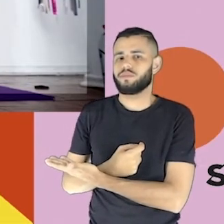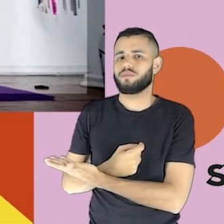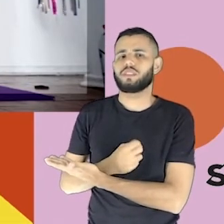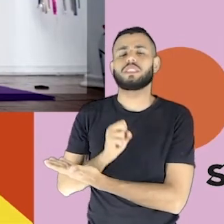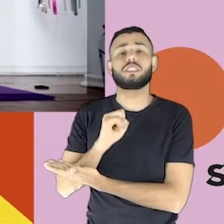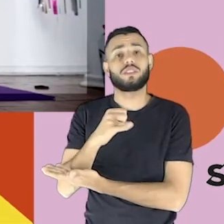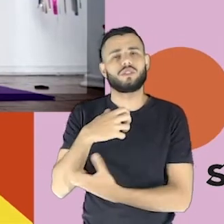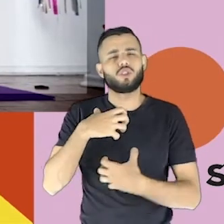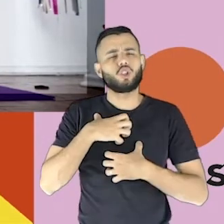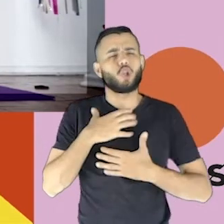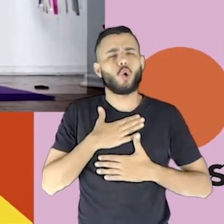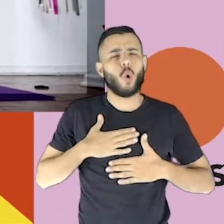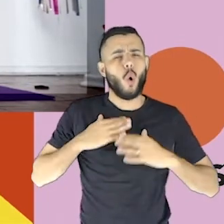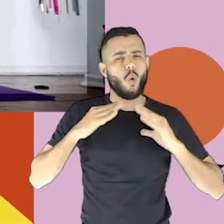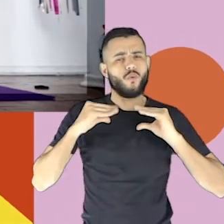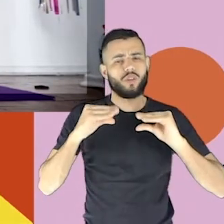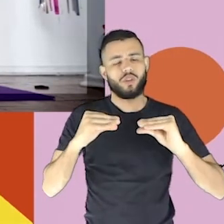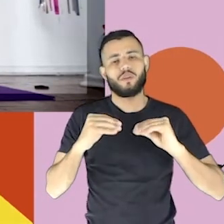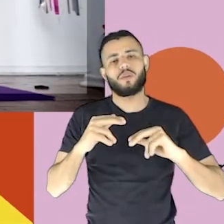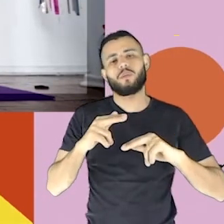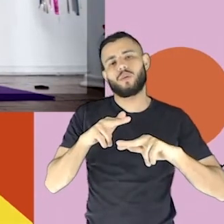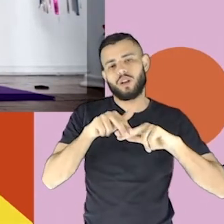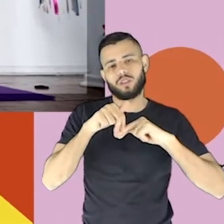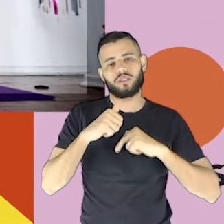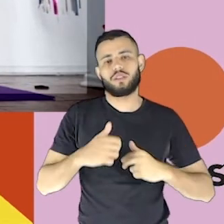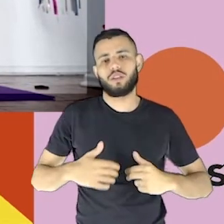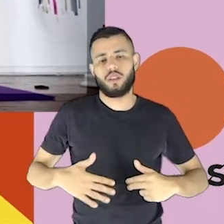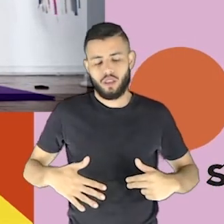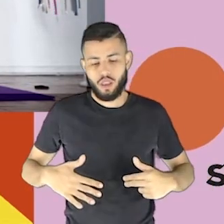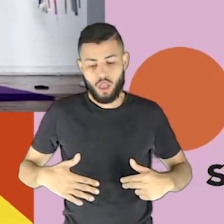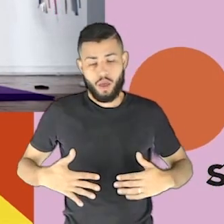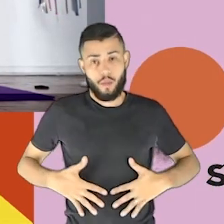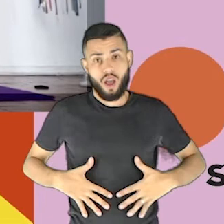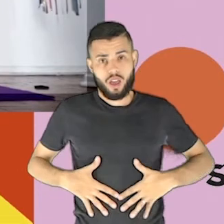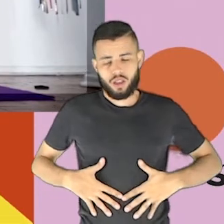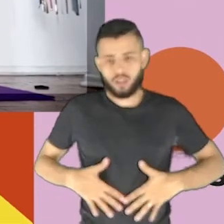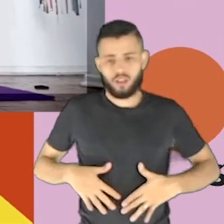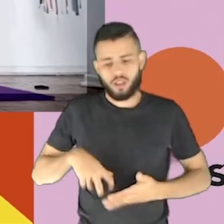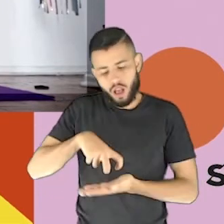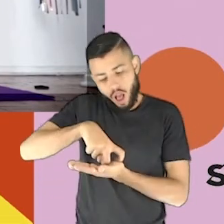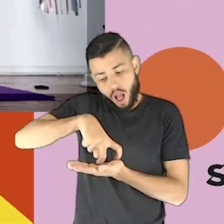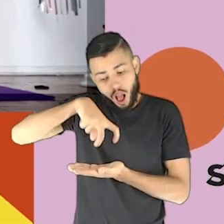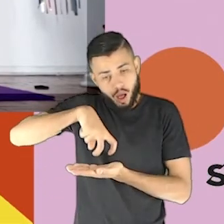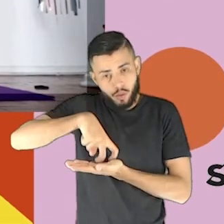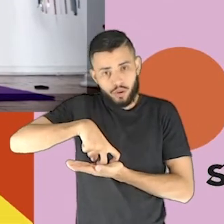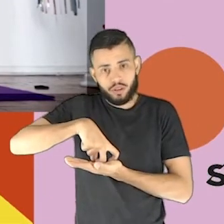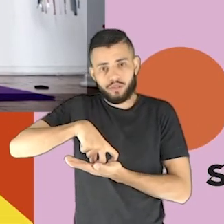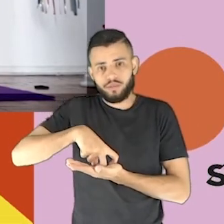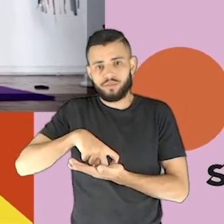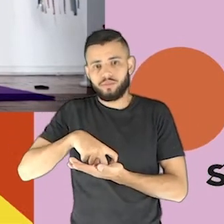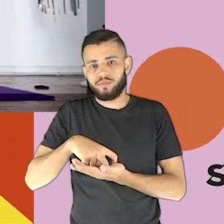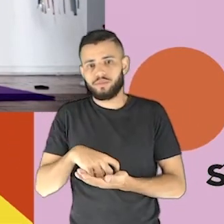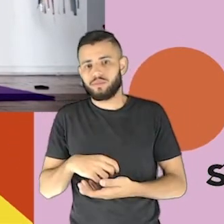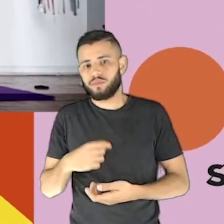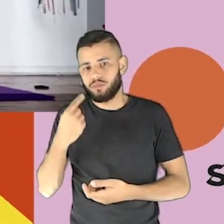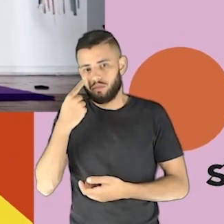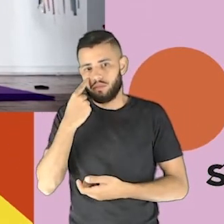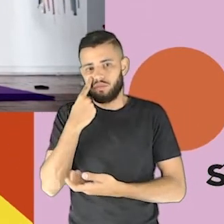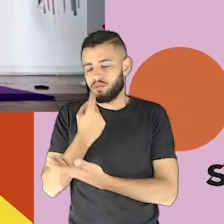confortável. Para mim é por causa da barriga. Abre um pouco mais as pernas. Faz uma caminha aqui com a mão,